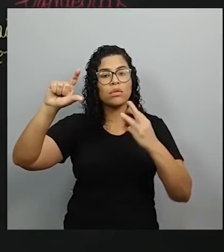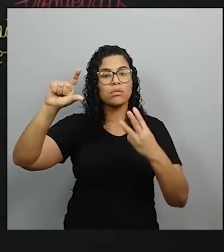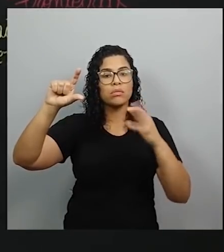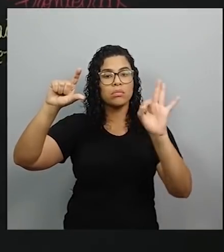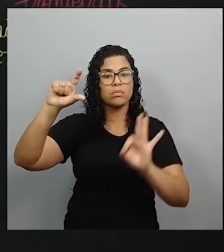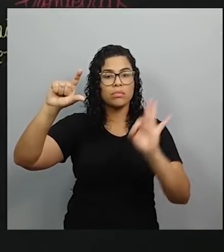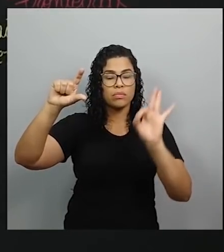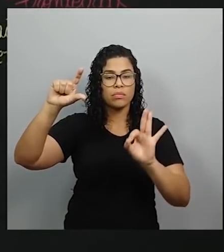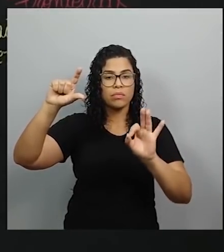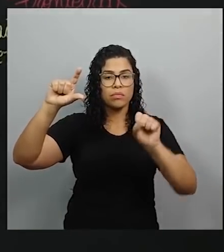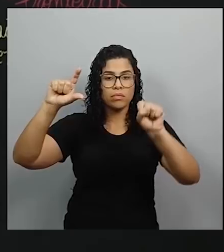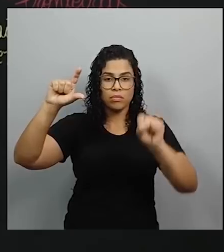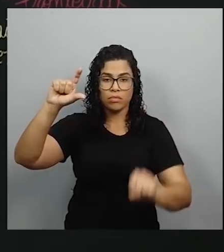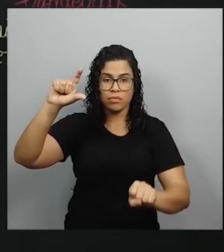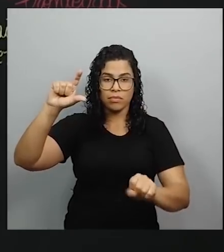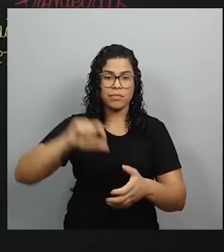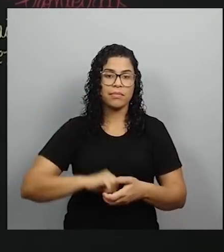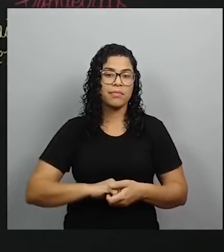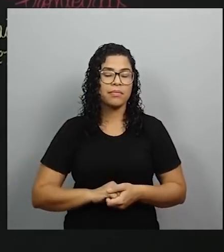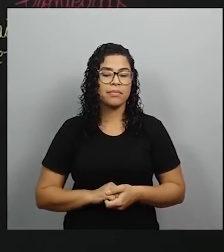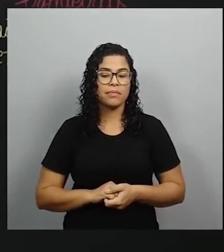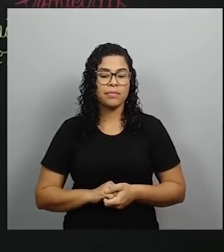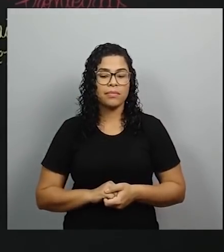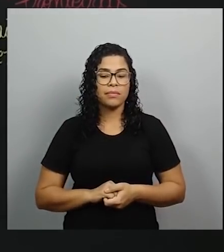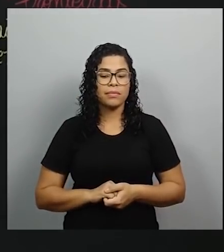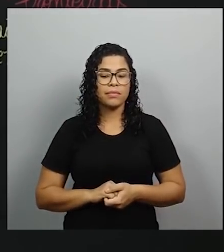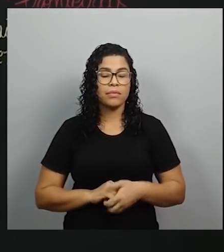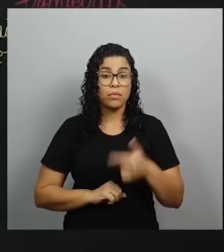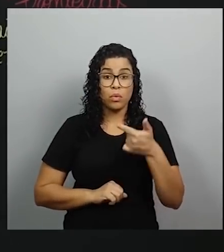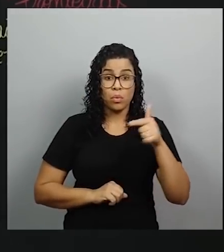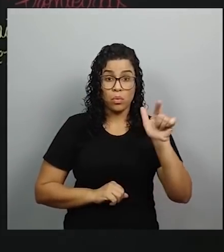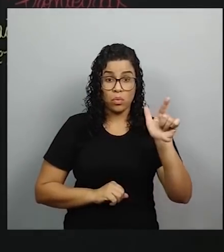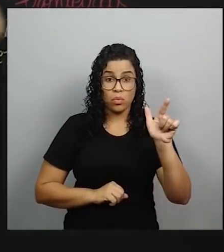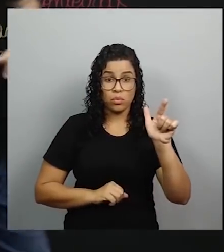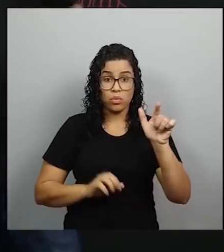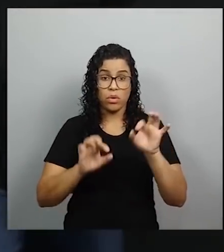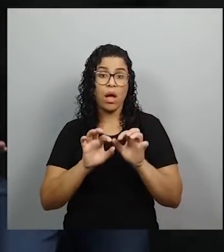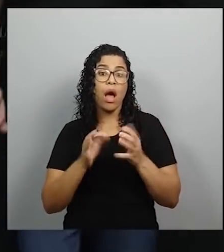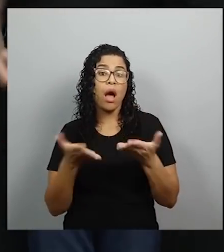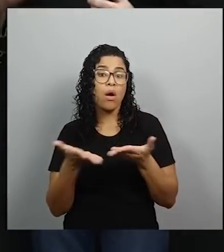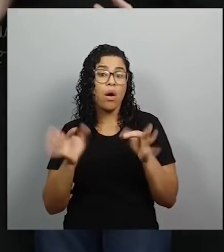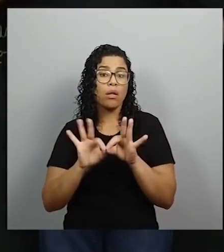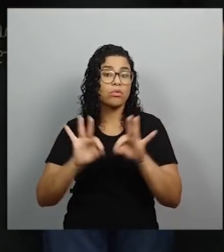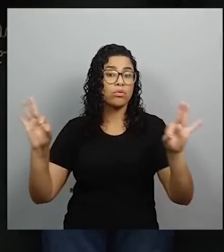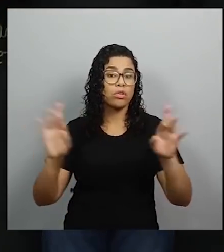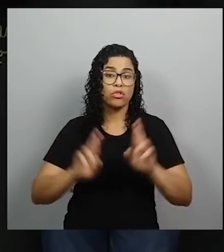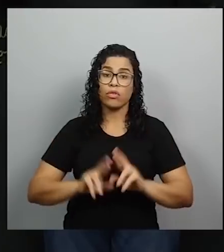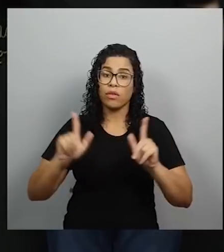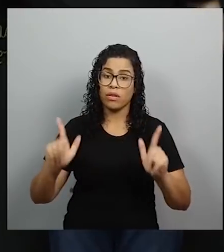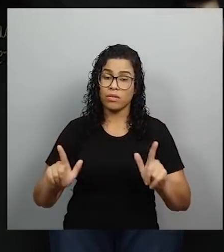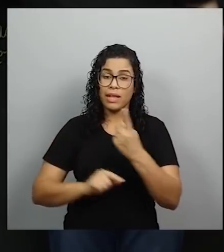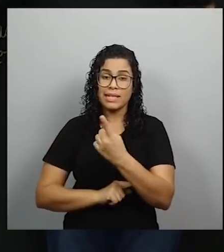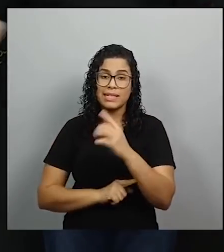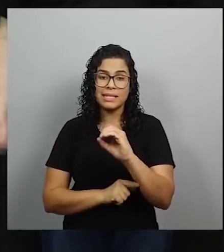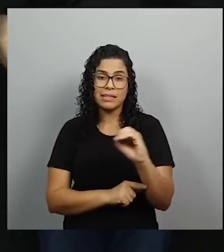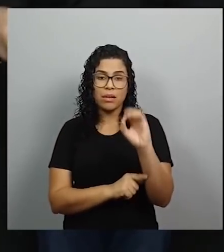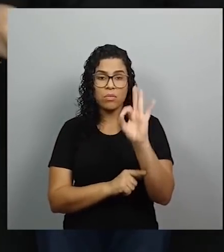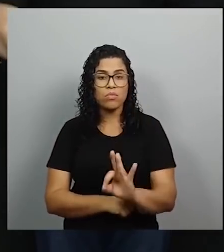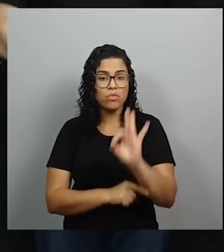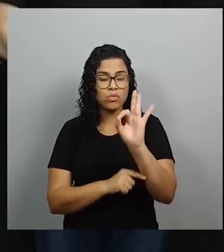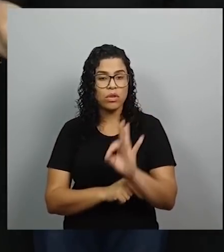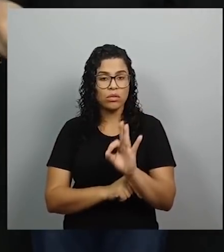93% está no hemisfério sul. Nesse outro quesito, na longitude não. Na longitude nós temos ele 100%